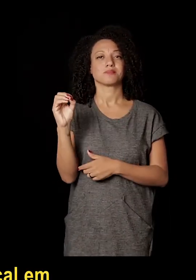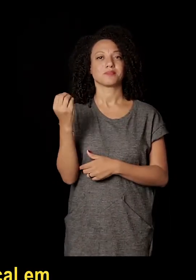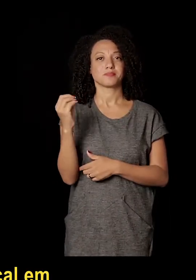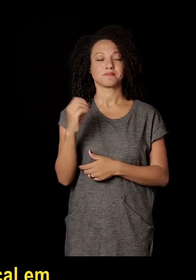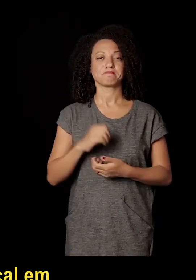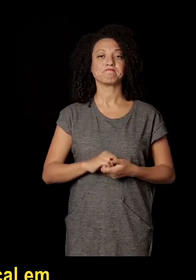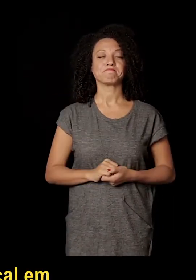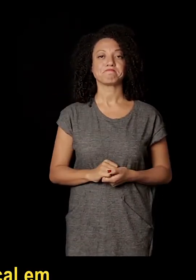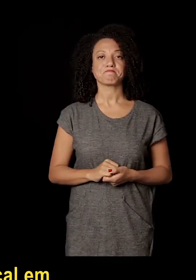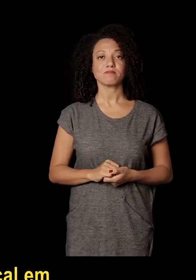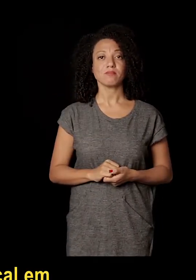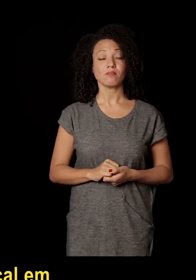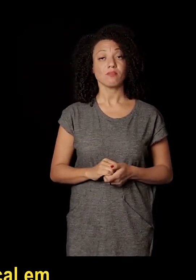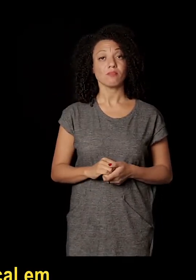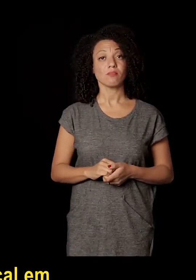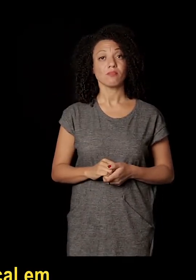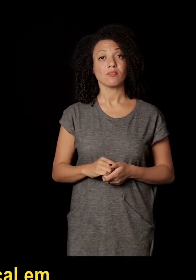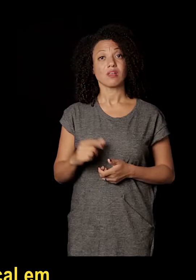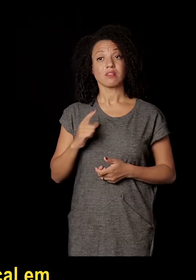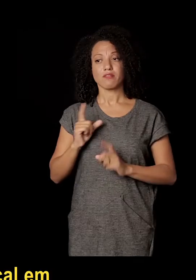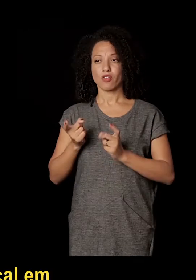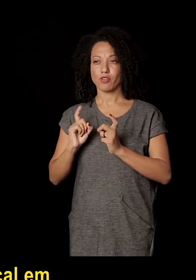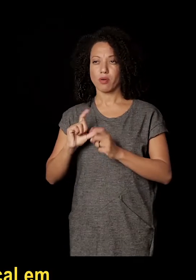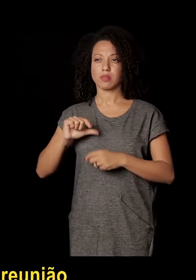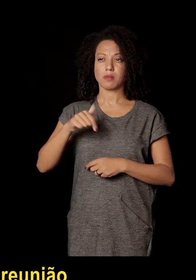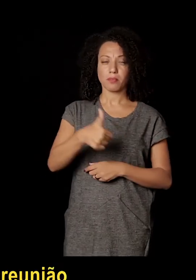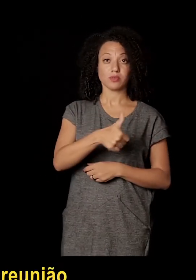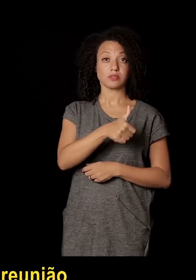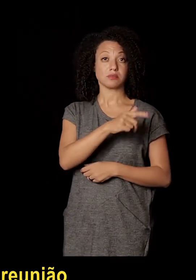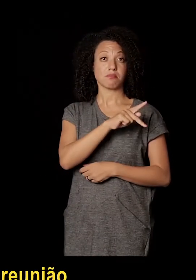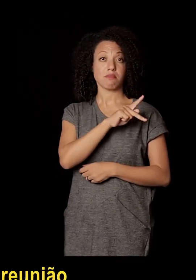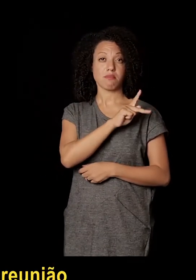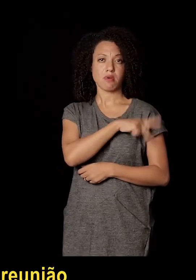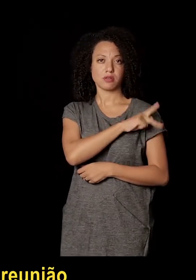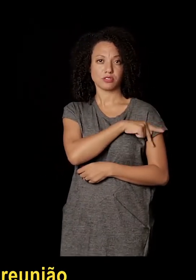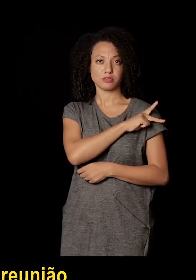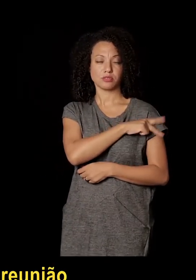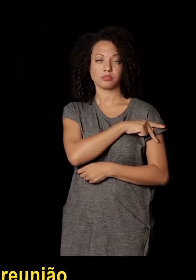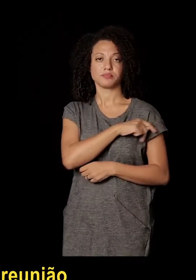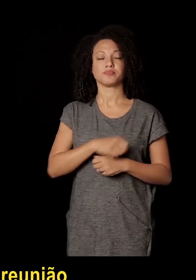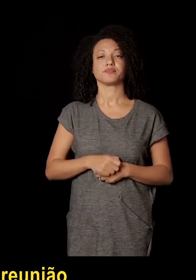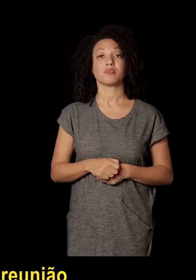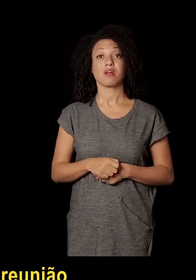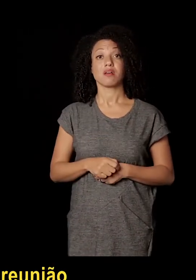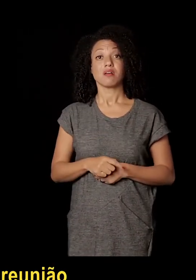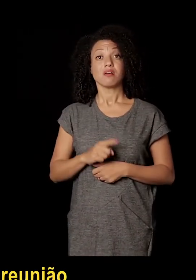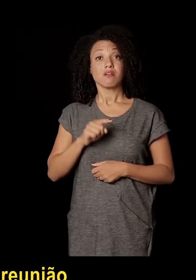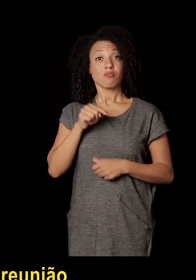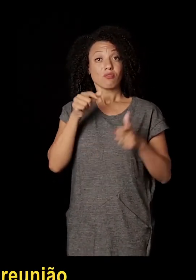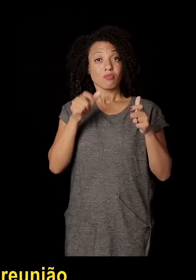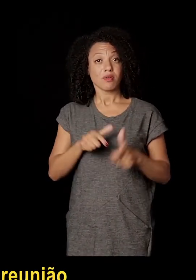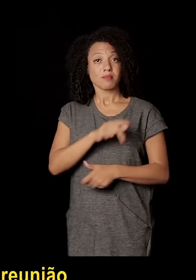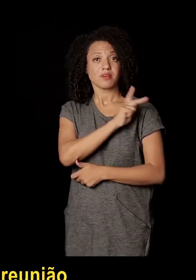Porto Alegre. E aí, numa reunião, depois veio o Paraty, aí numa reunião no Paraty